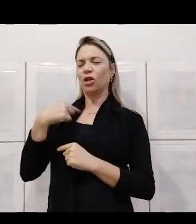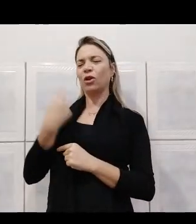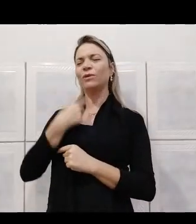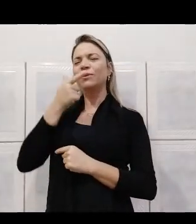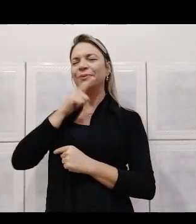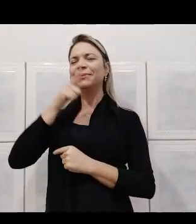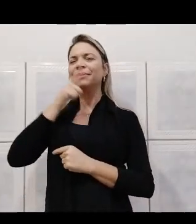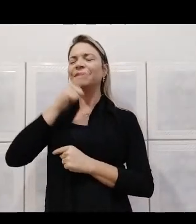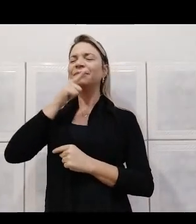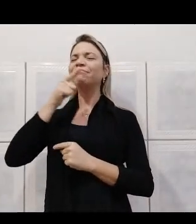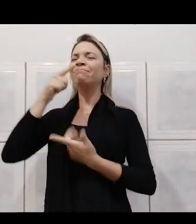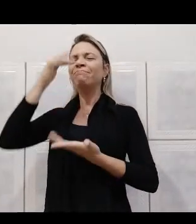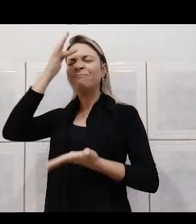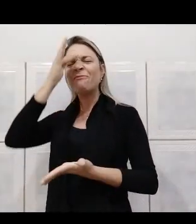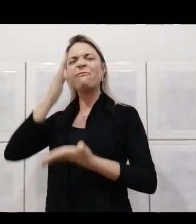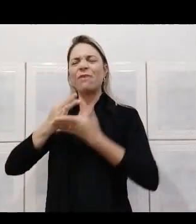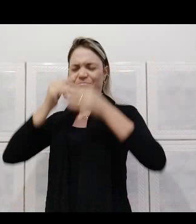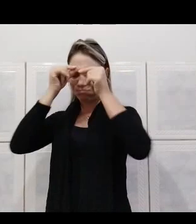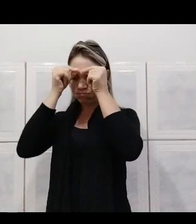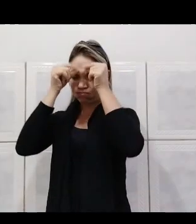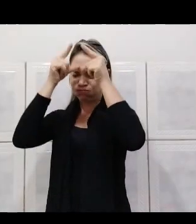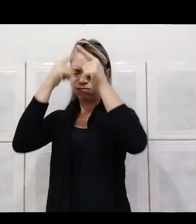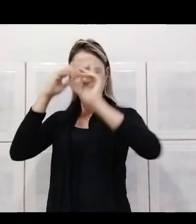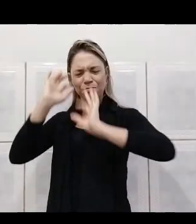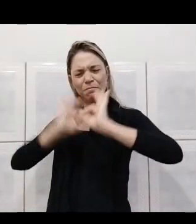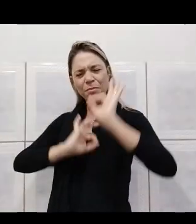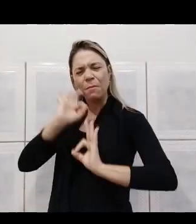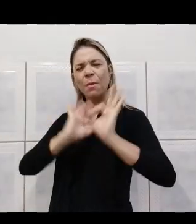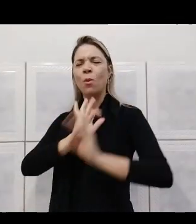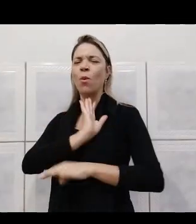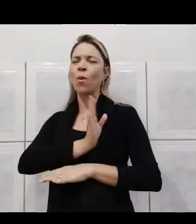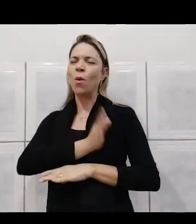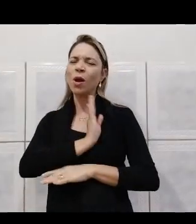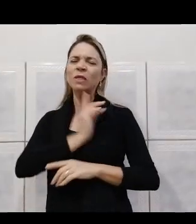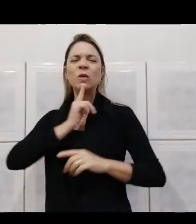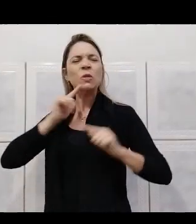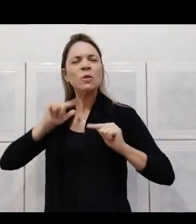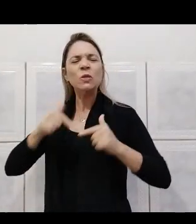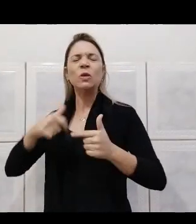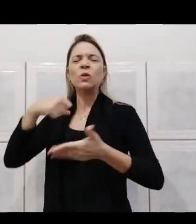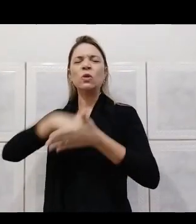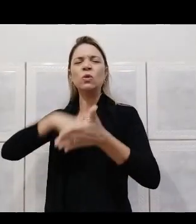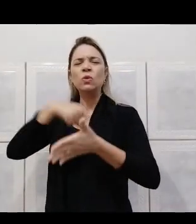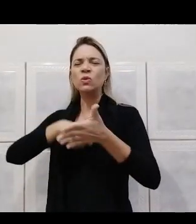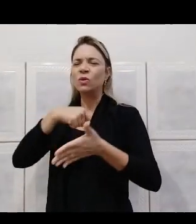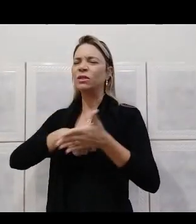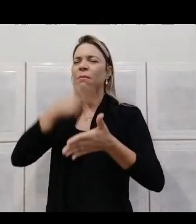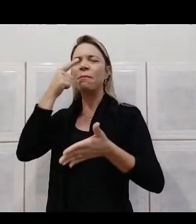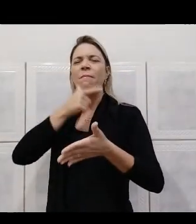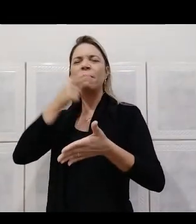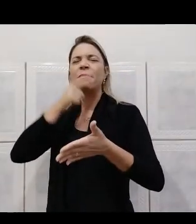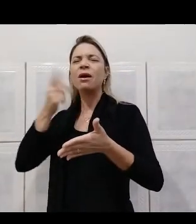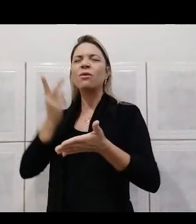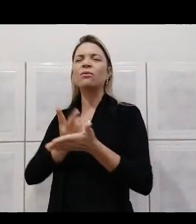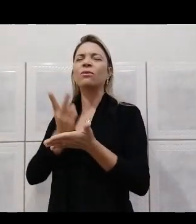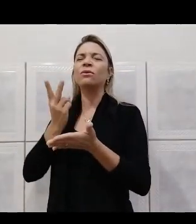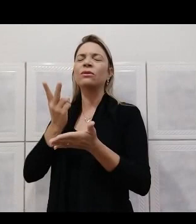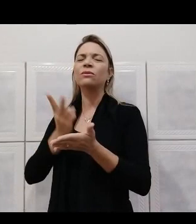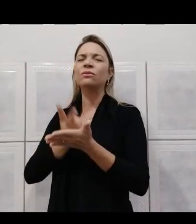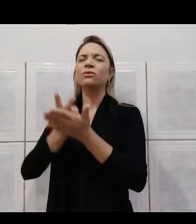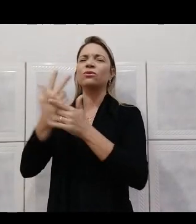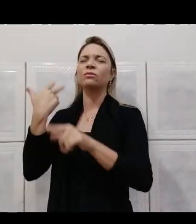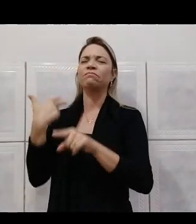fé e estarmos mais preparados, ó Deus, para enfrentarmos a situação presente, que exige de nós uma postura